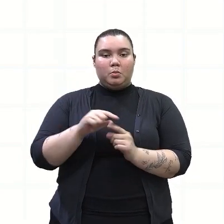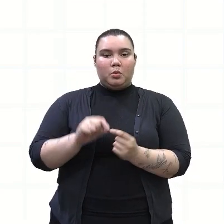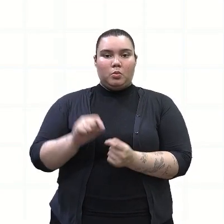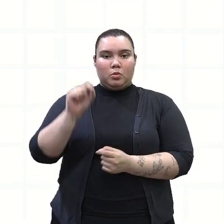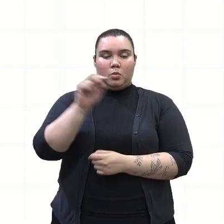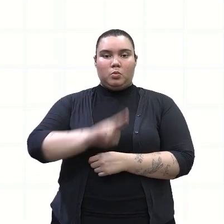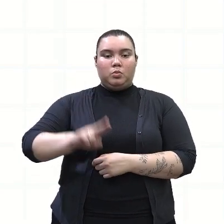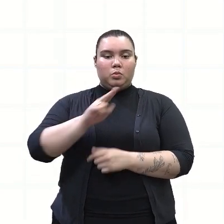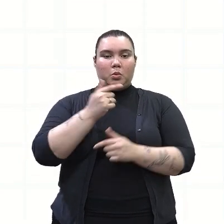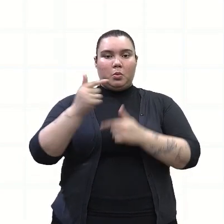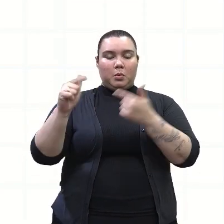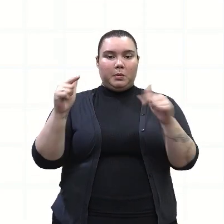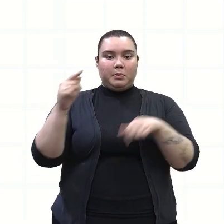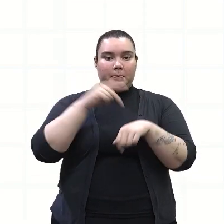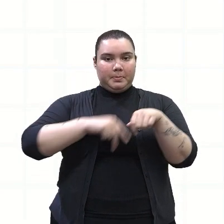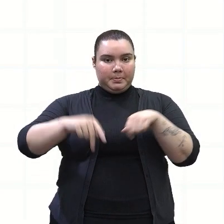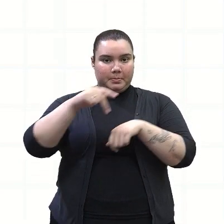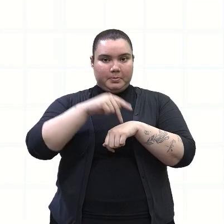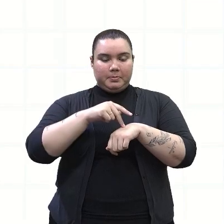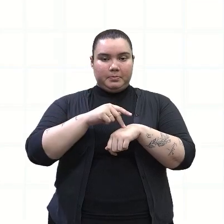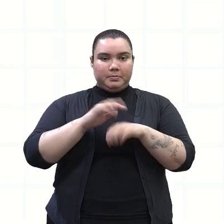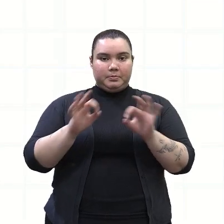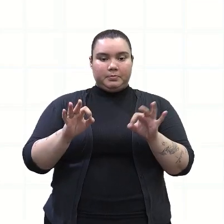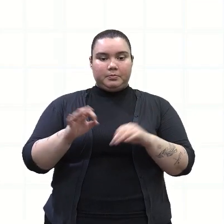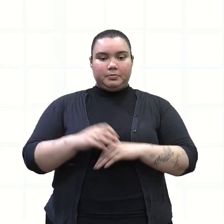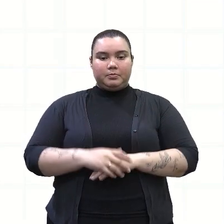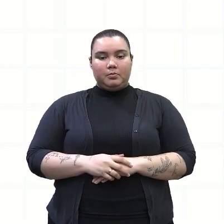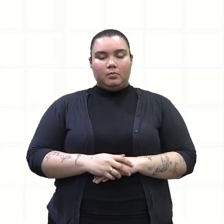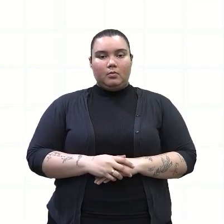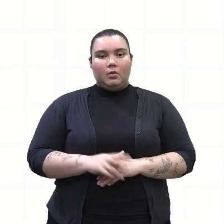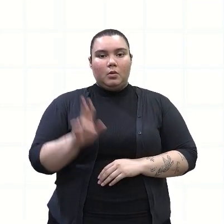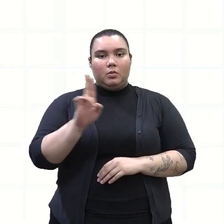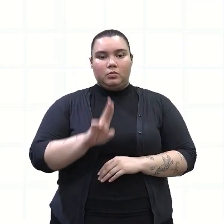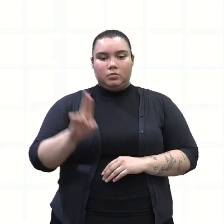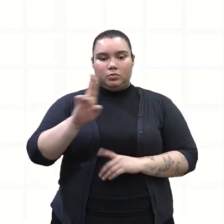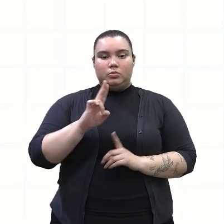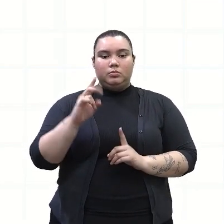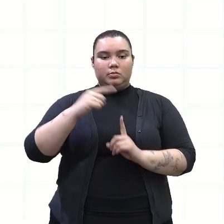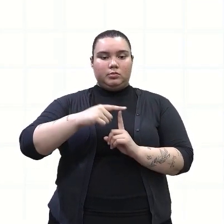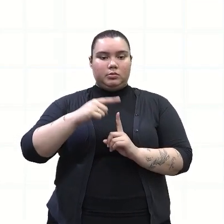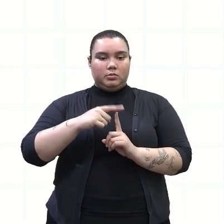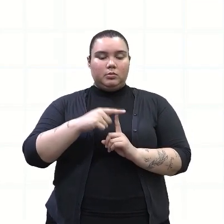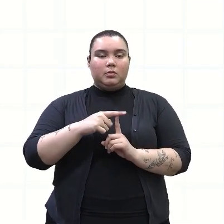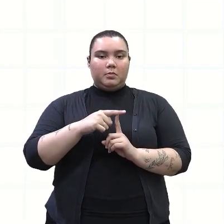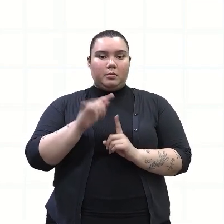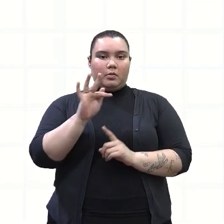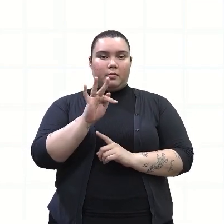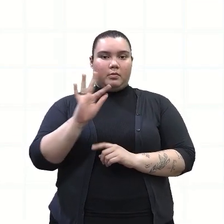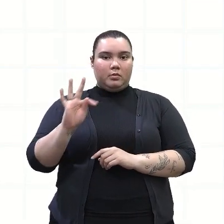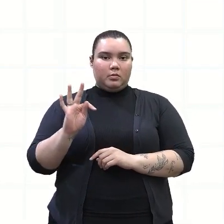pode ser usada em outros países, que eles usam o feet, né, que é pés, certo?